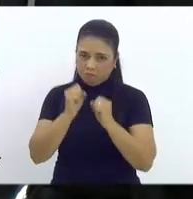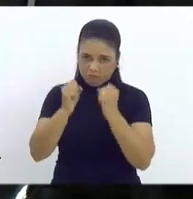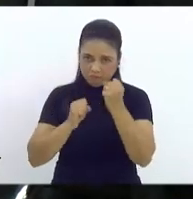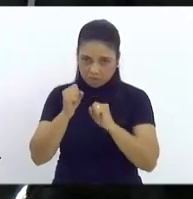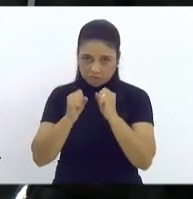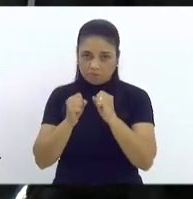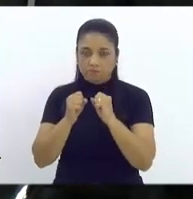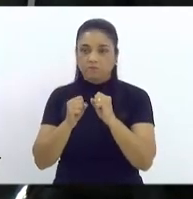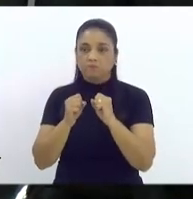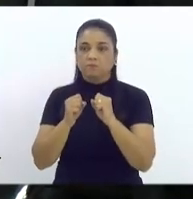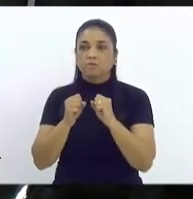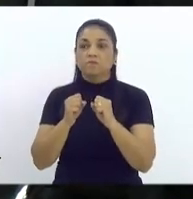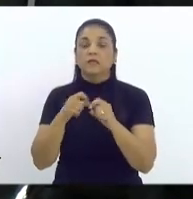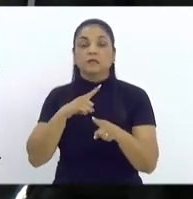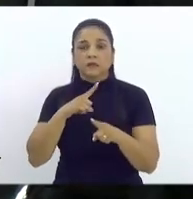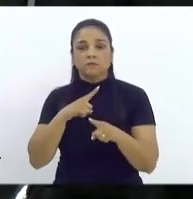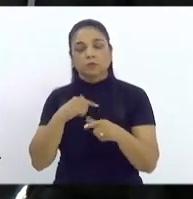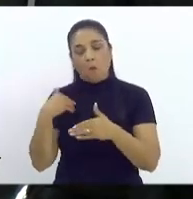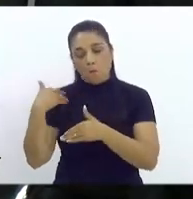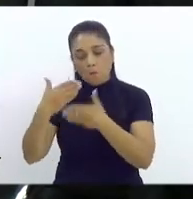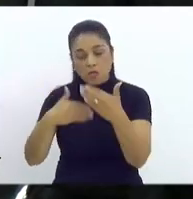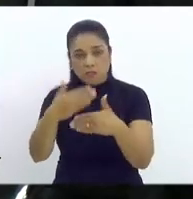Temos um processo de compras